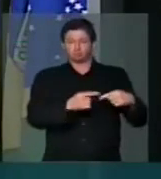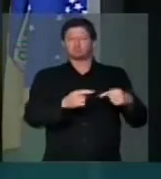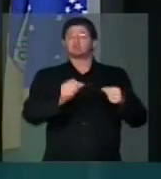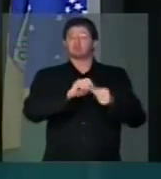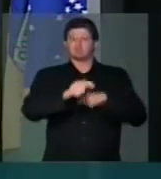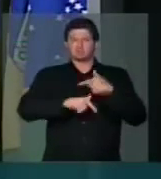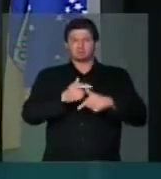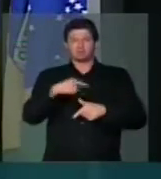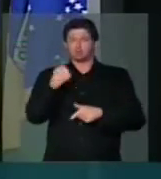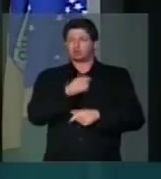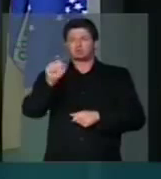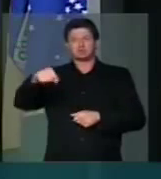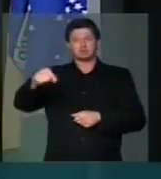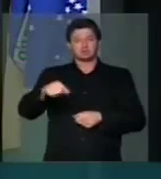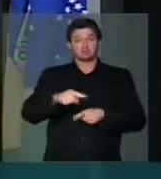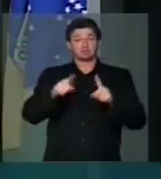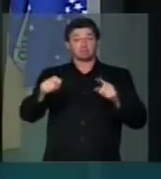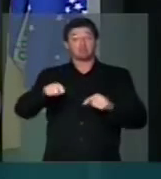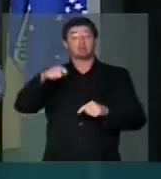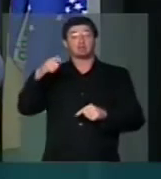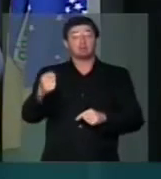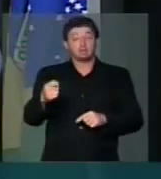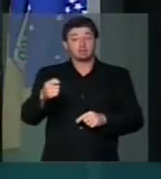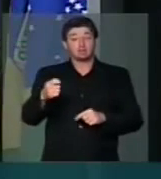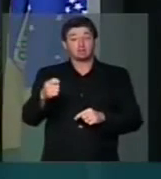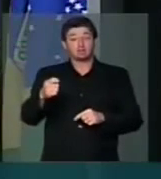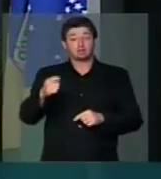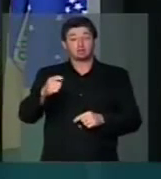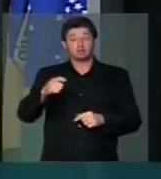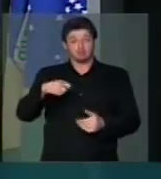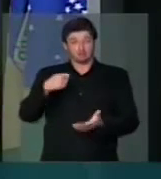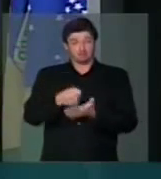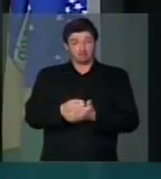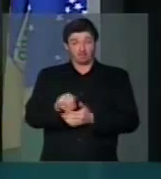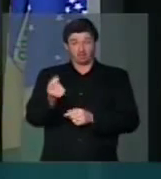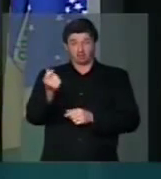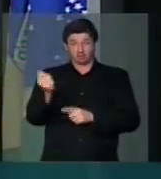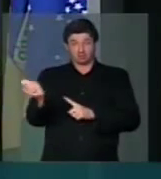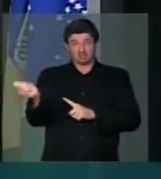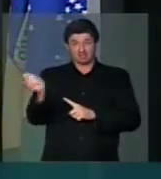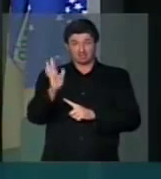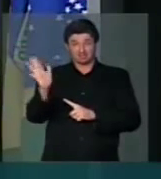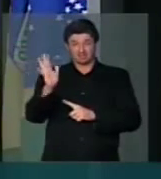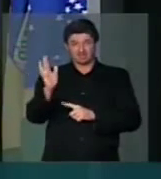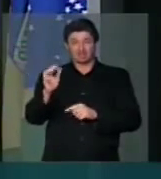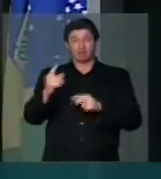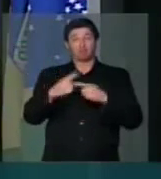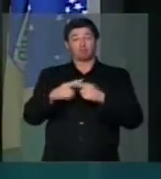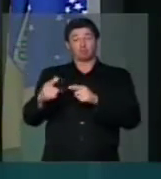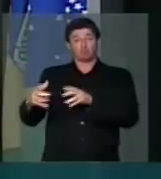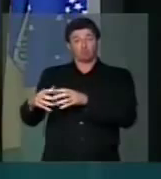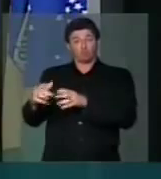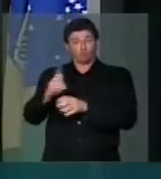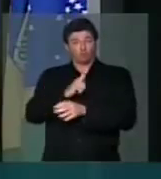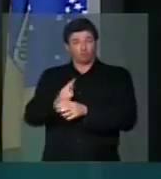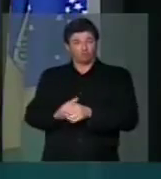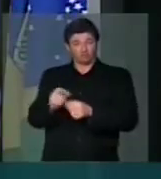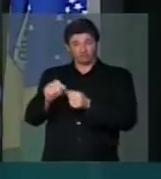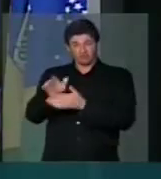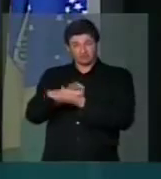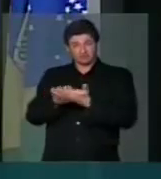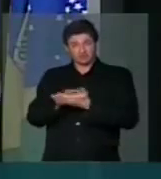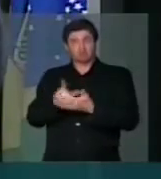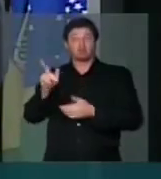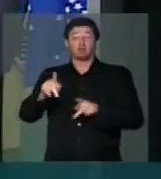sido atuante, mas quem de fato tem pago o preço duro desse governo é o povo